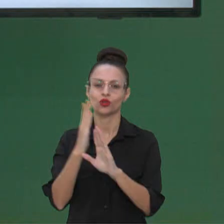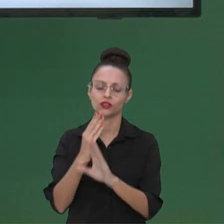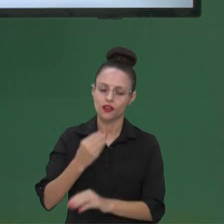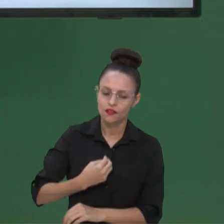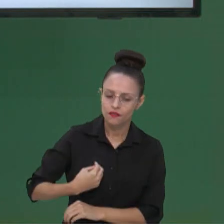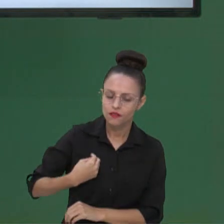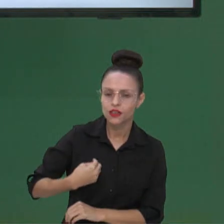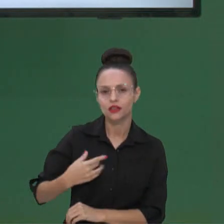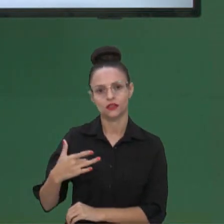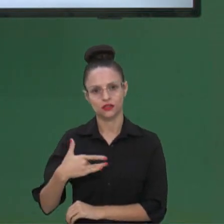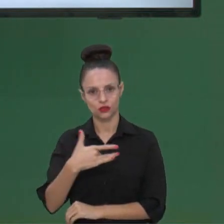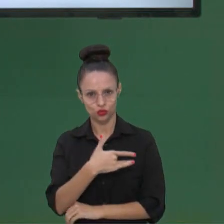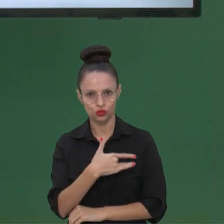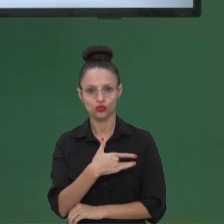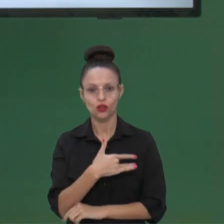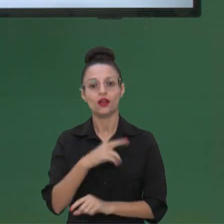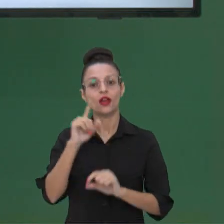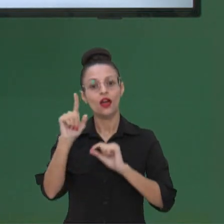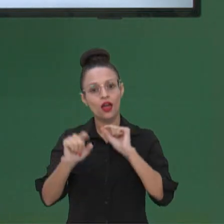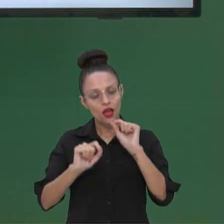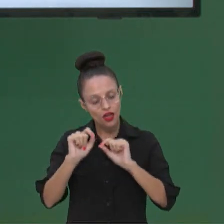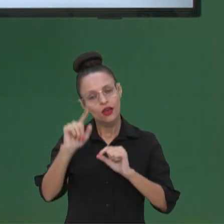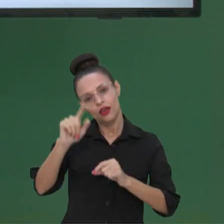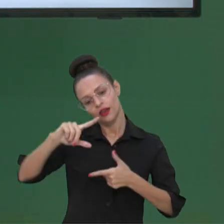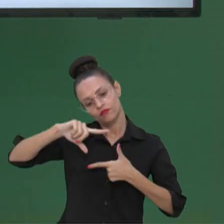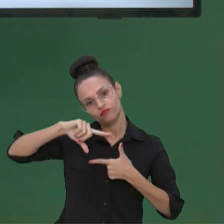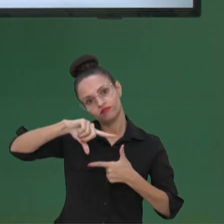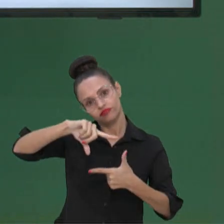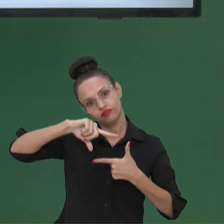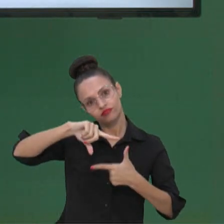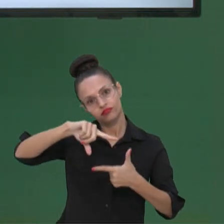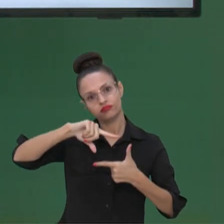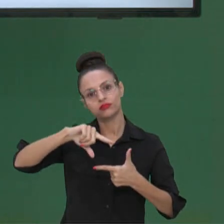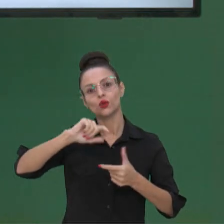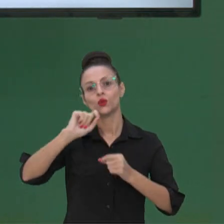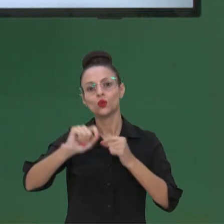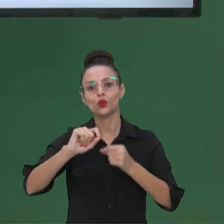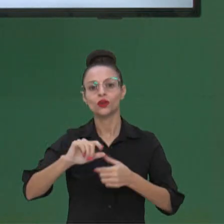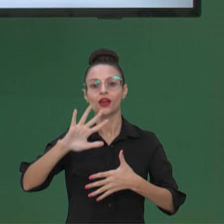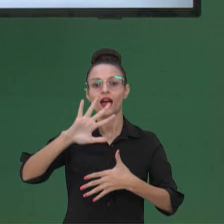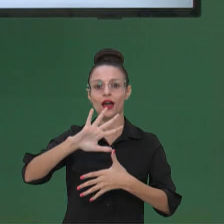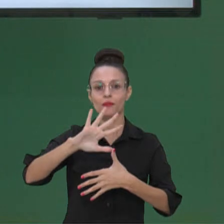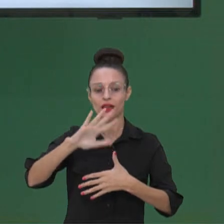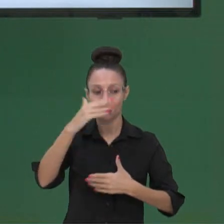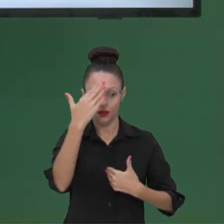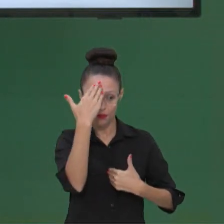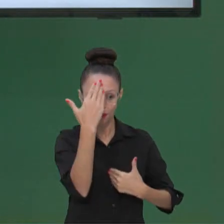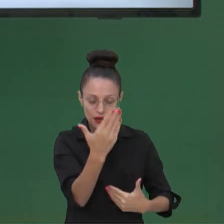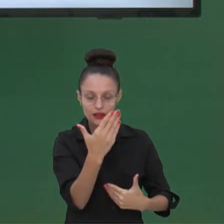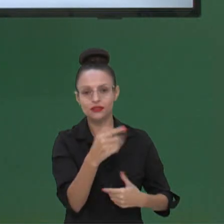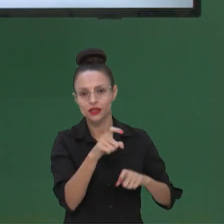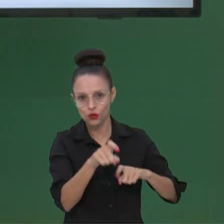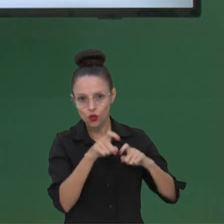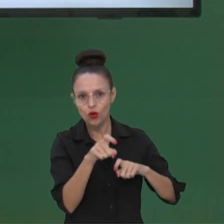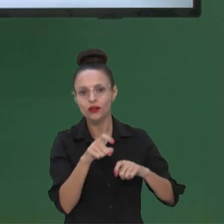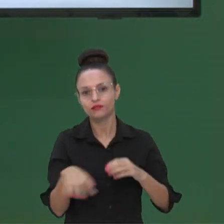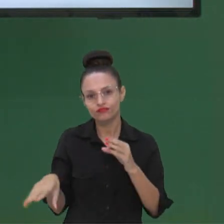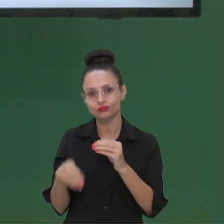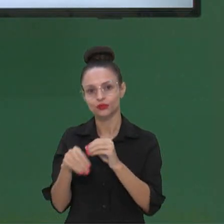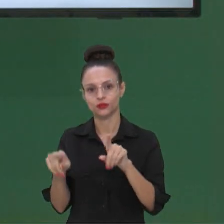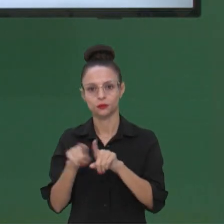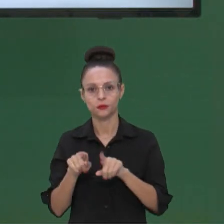vida, pela sua saúde. Então já era uma tradição, aí na América apenas para agradecer a colheita foi incrementado.